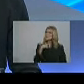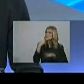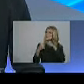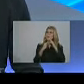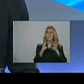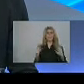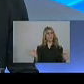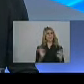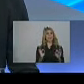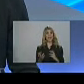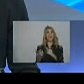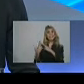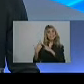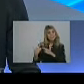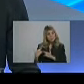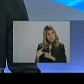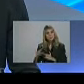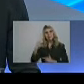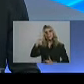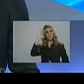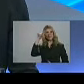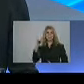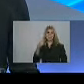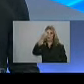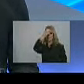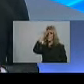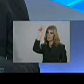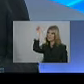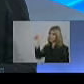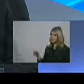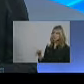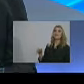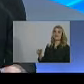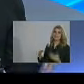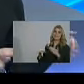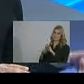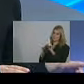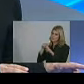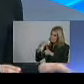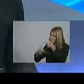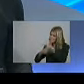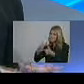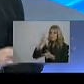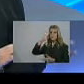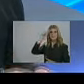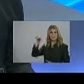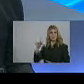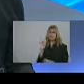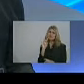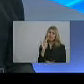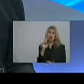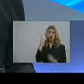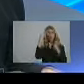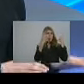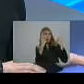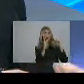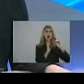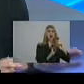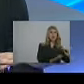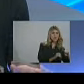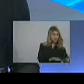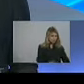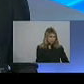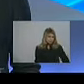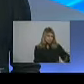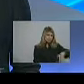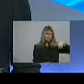que a responsabilidade total é do prefeito da cidade de fazer um trabalho complementar, não apenas com educação desde a primeira infância, e